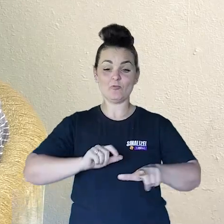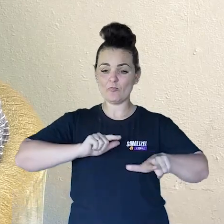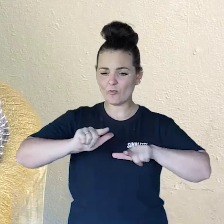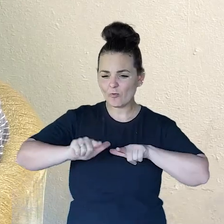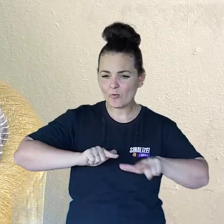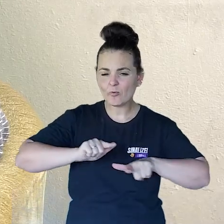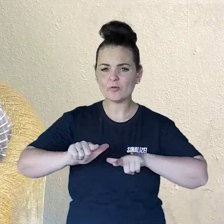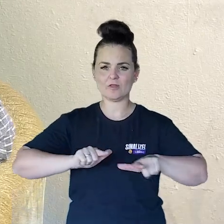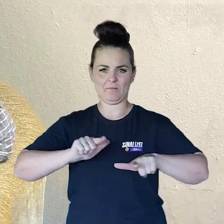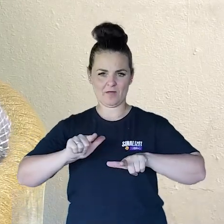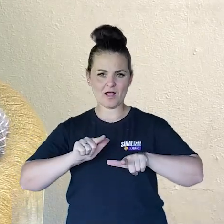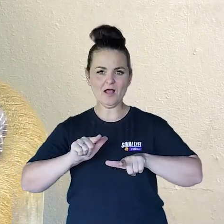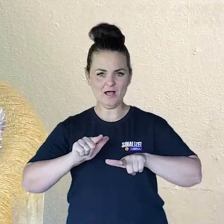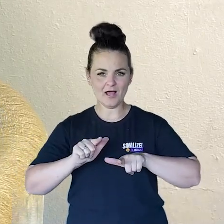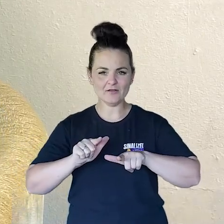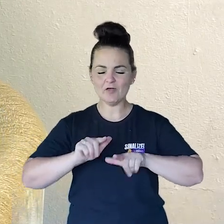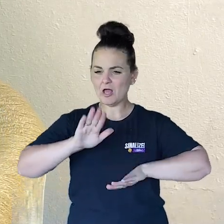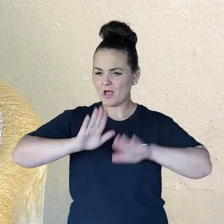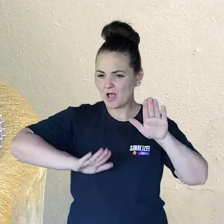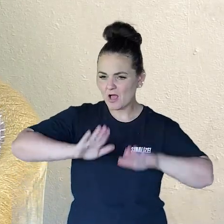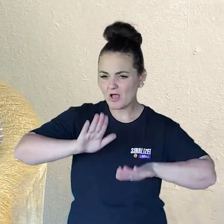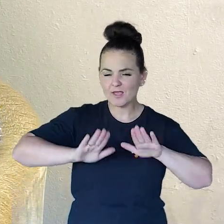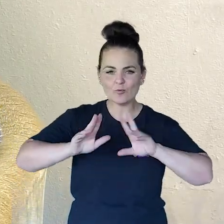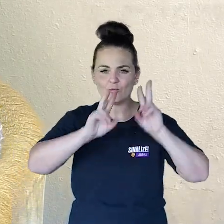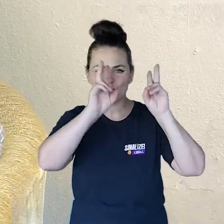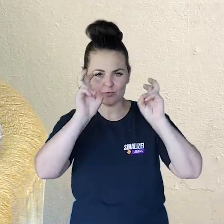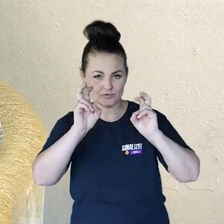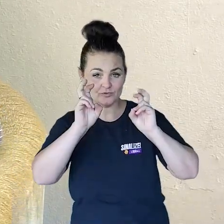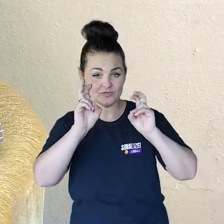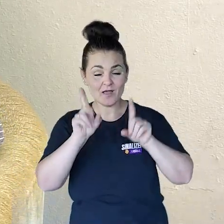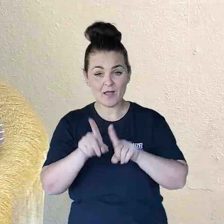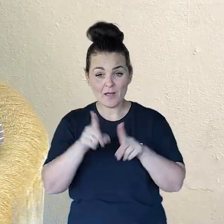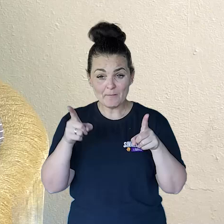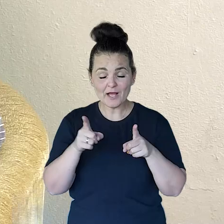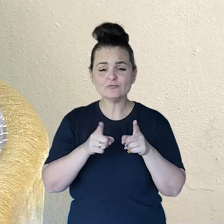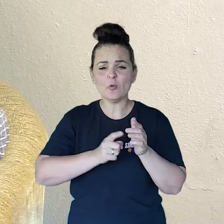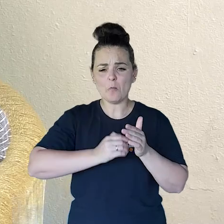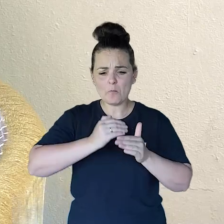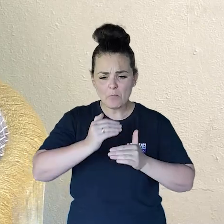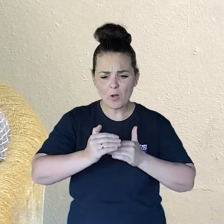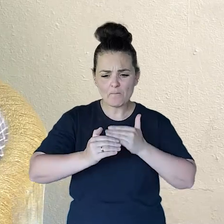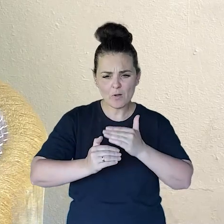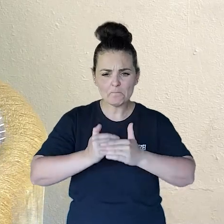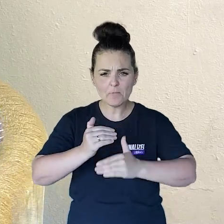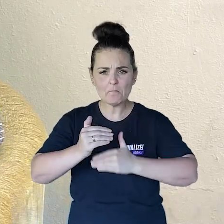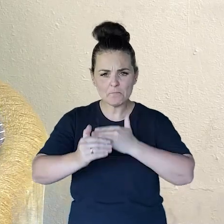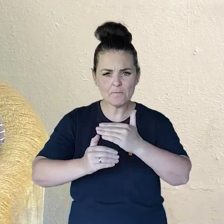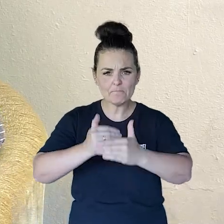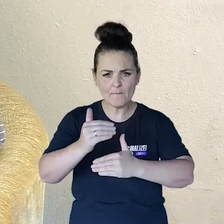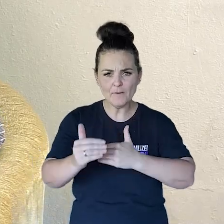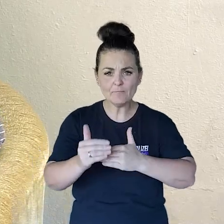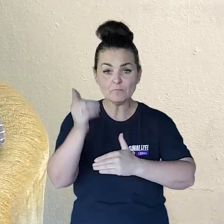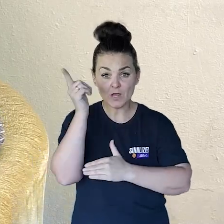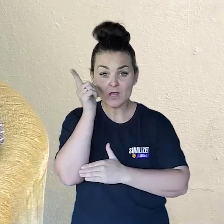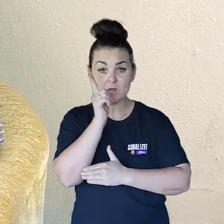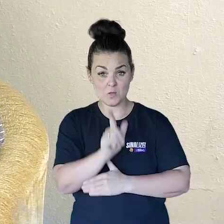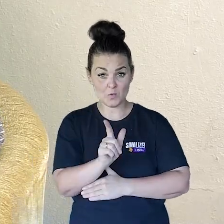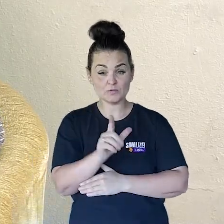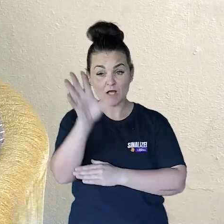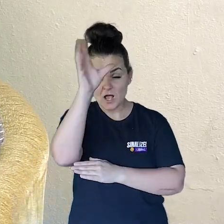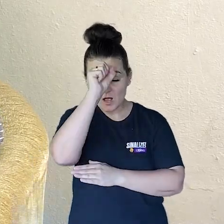tanta expertise em alguns aspectos que hoje eu adquiri ao caminhar nesses anos aí que